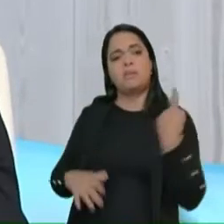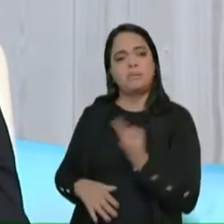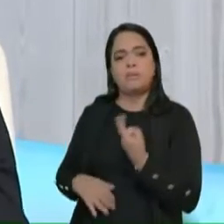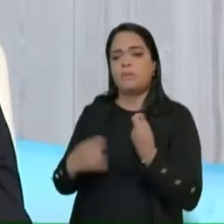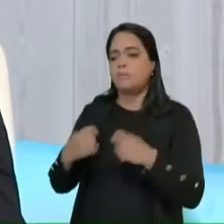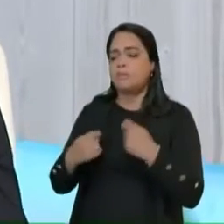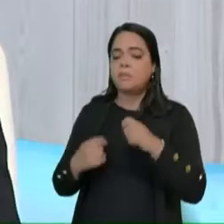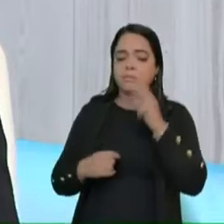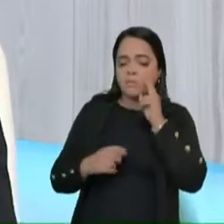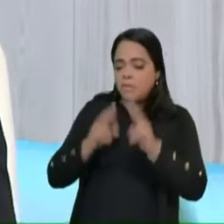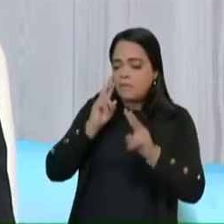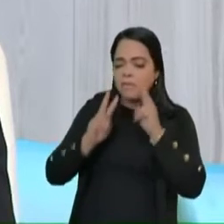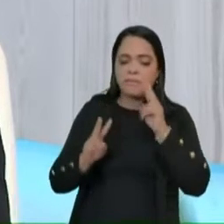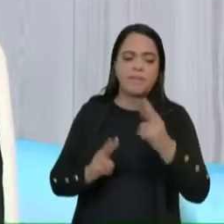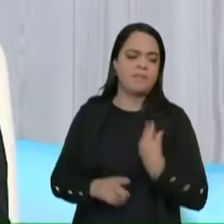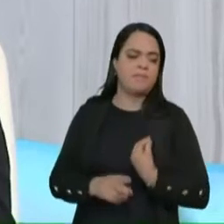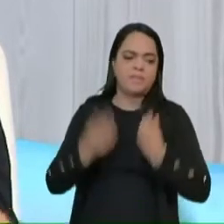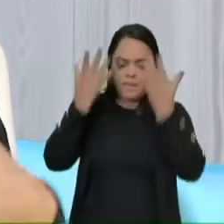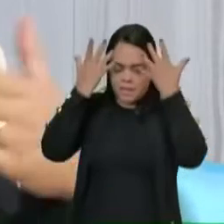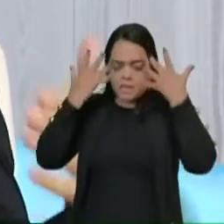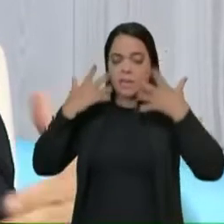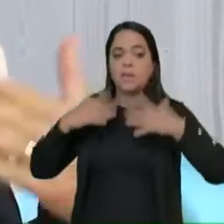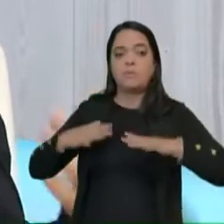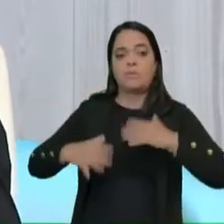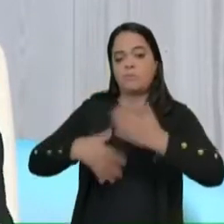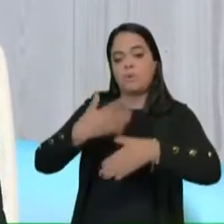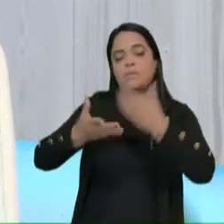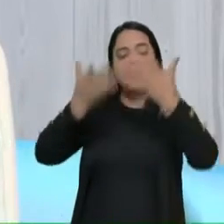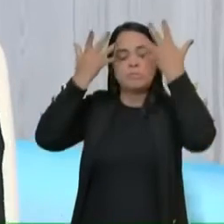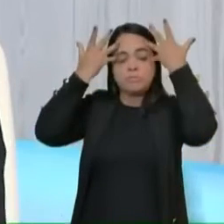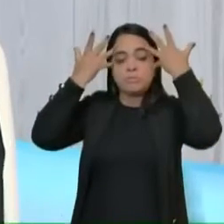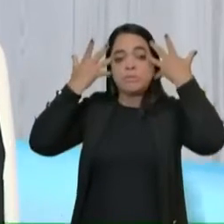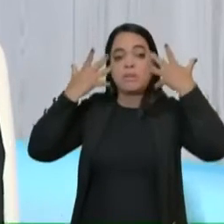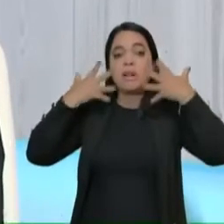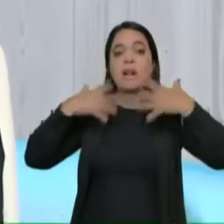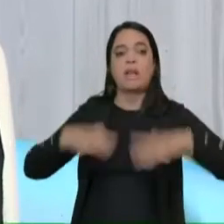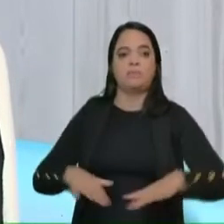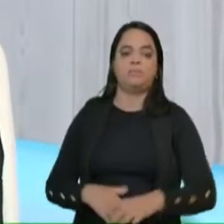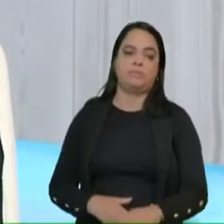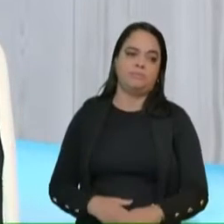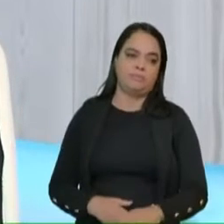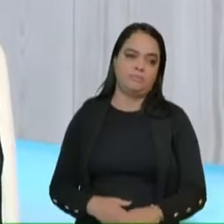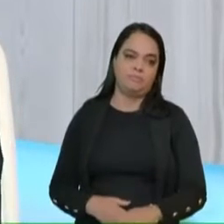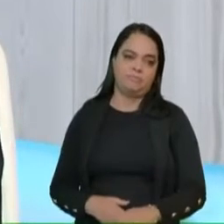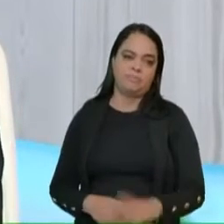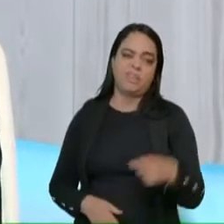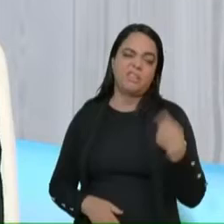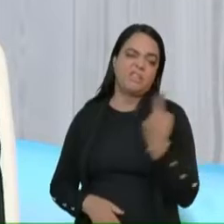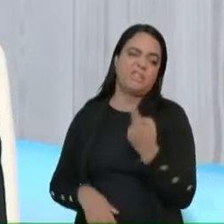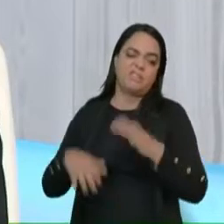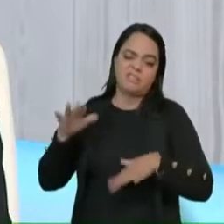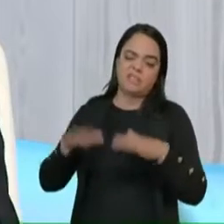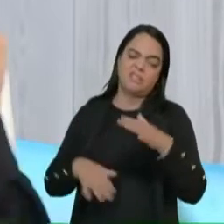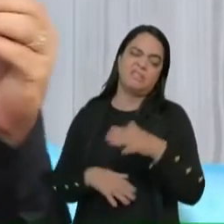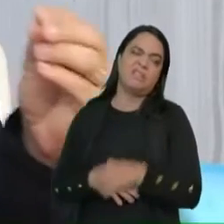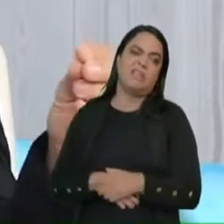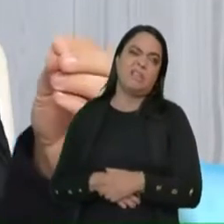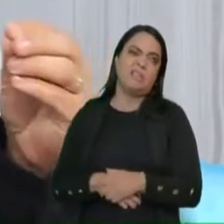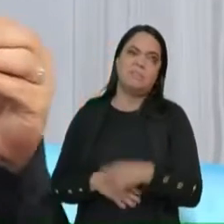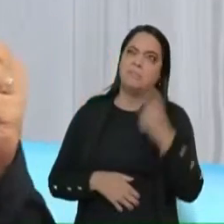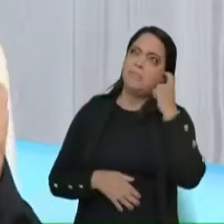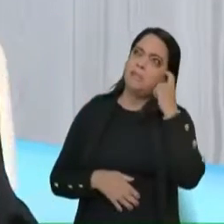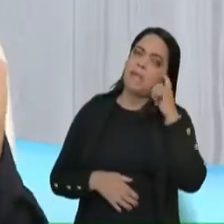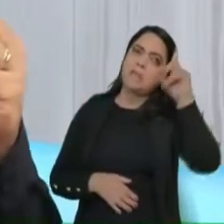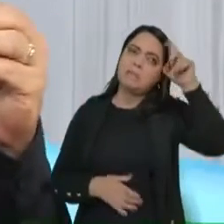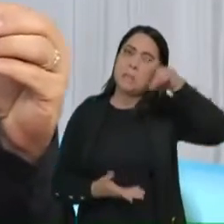a vida de uma forma muito muito natural com processos naturais né Às vezes a gente tem uma tendência de falar Deus vai interferir